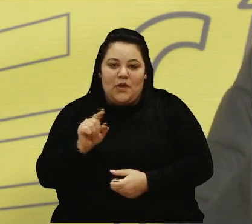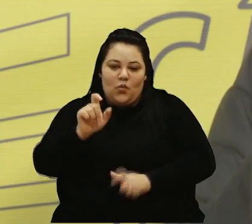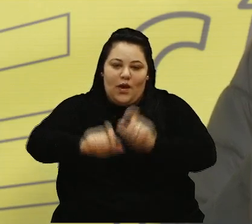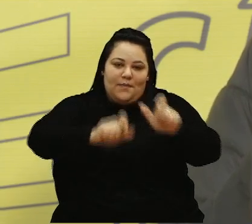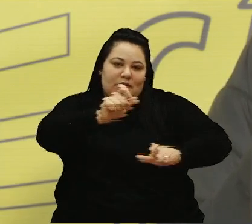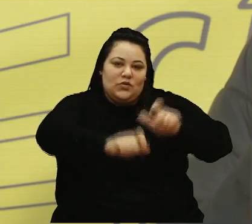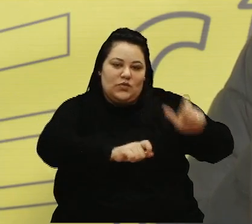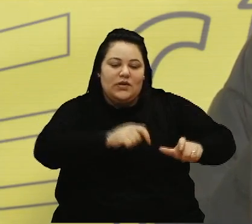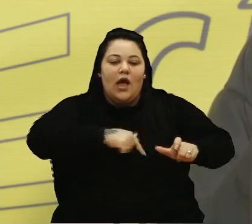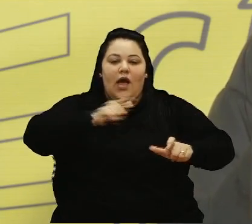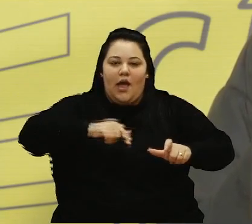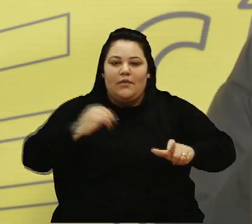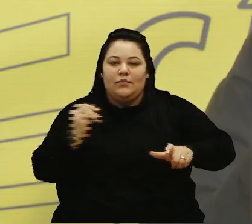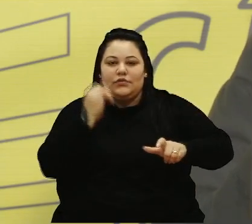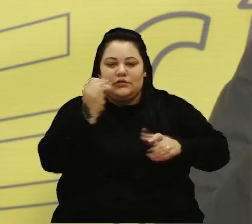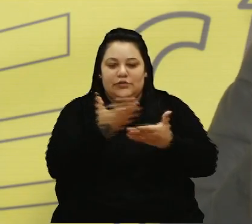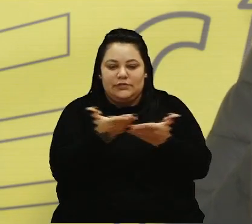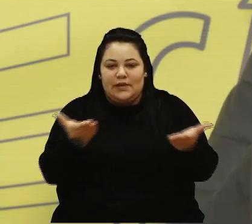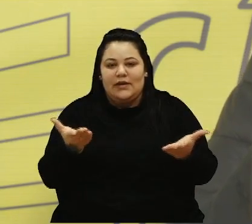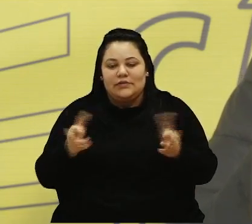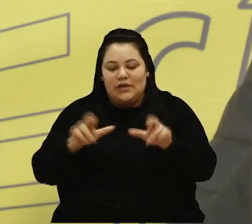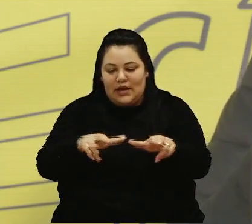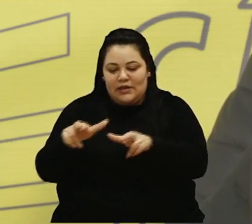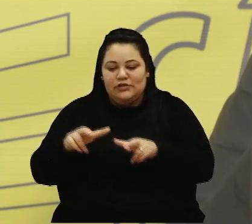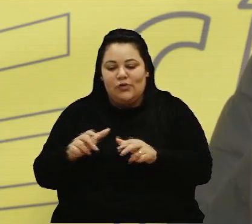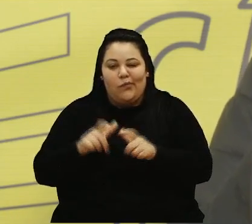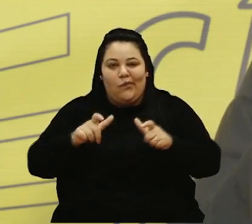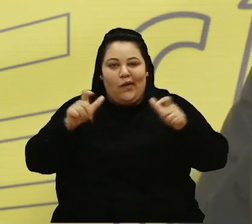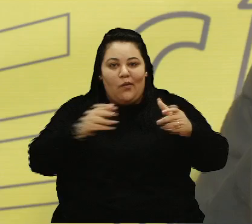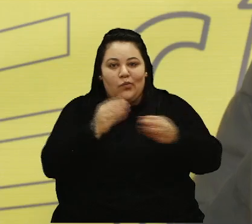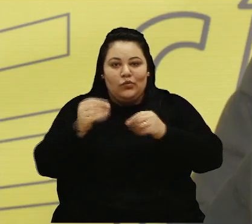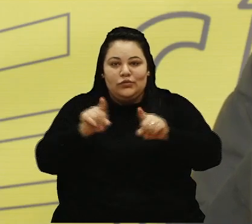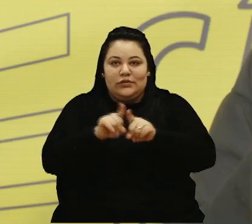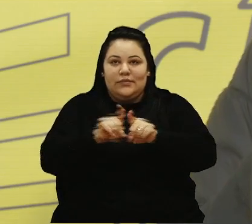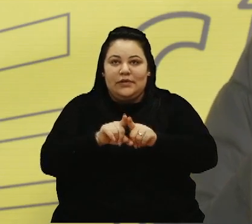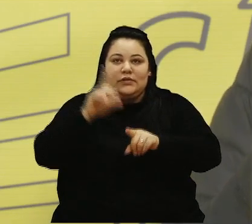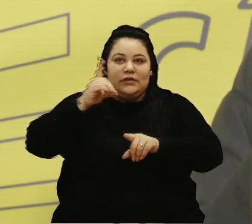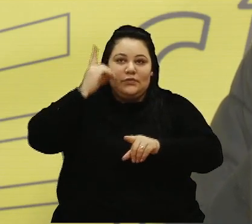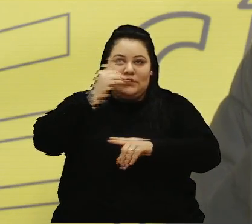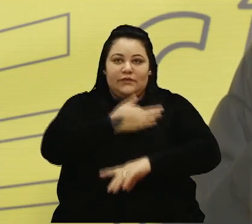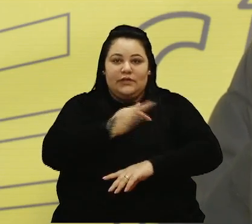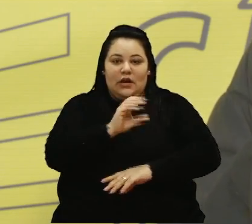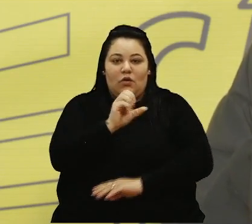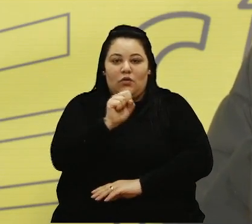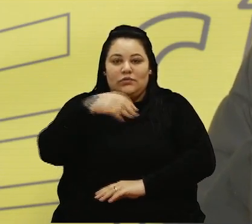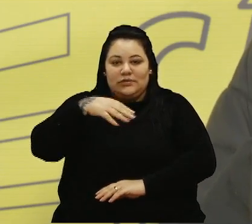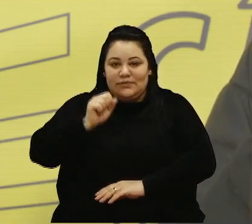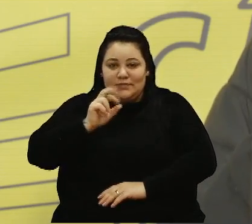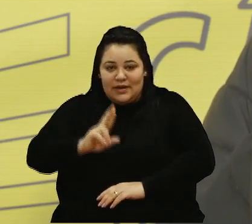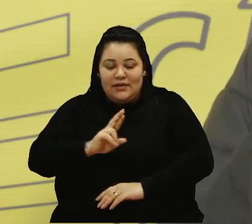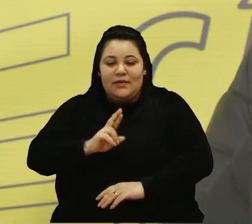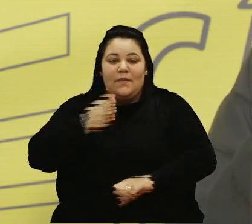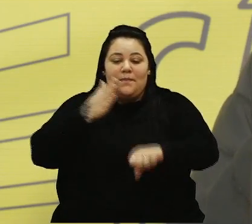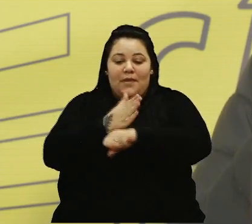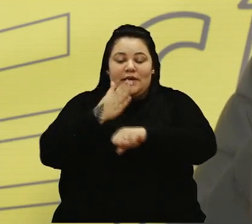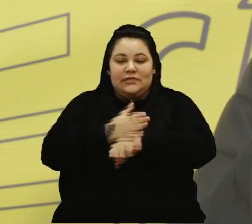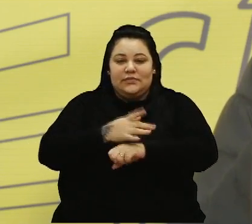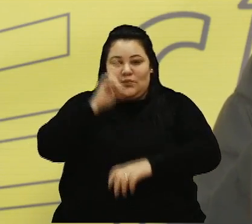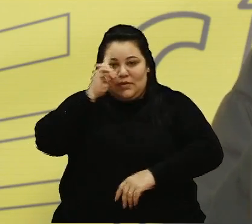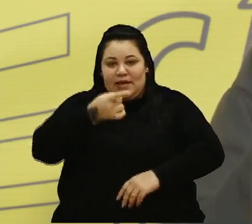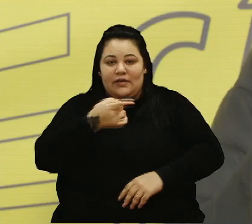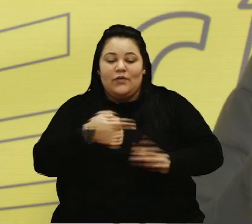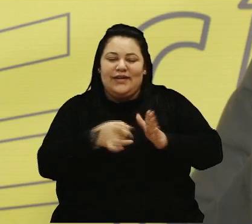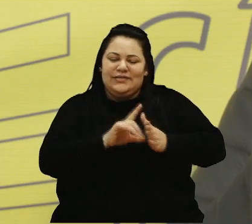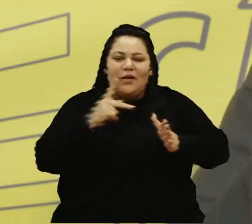importante dar esse passo e aquela região tem crescido bastante. Então, essas duas emendas são do deputado federal Osmar Terra, que já é um parceiro do nosso mandato, antes mesmo da política, inclusive, é um